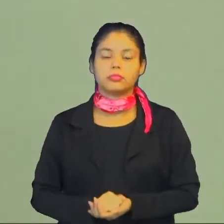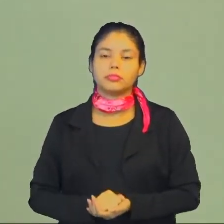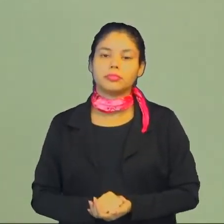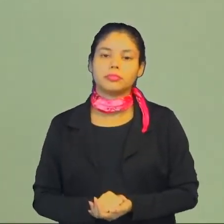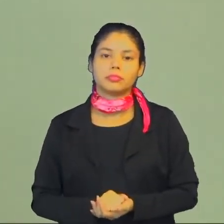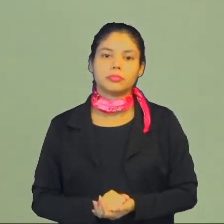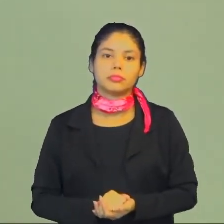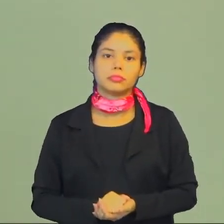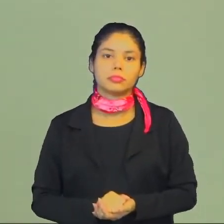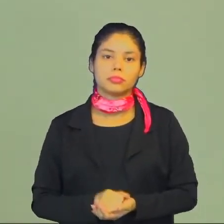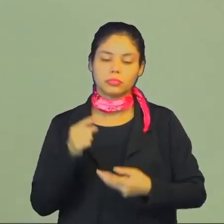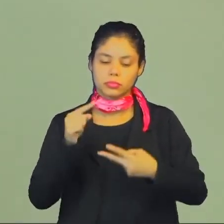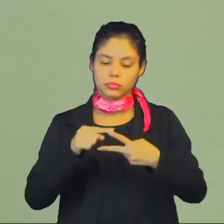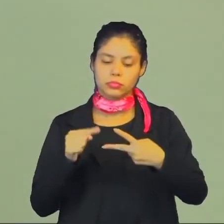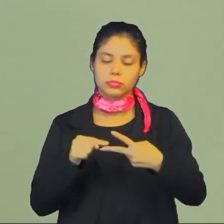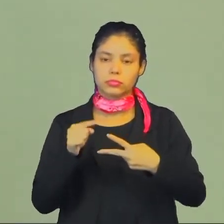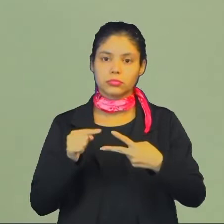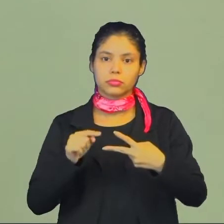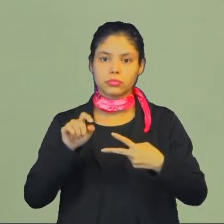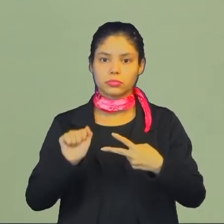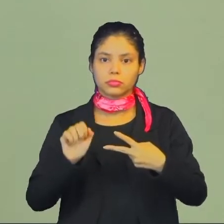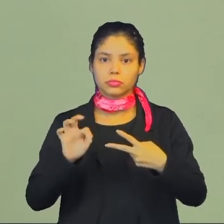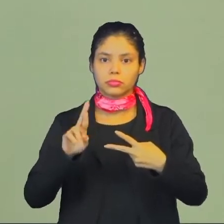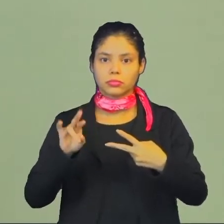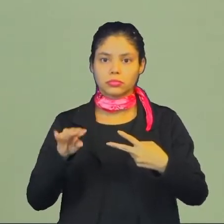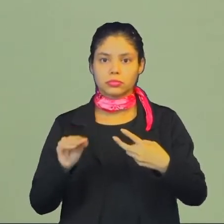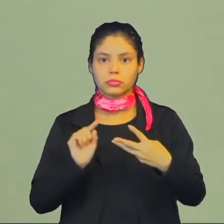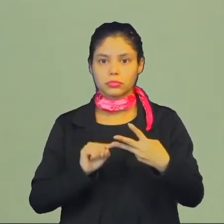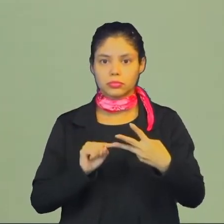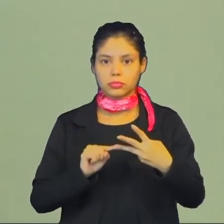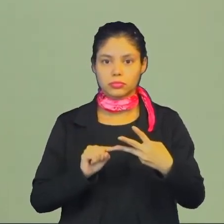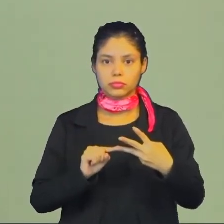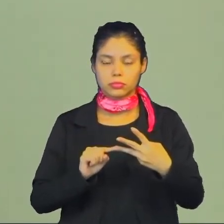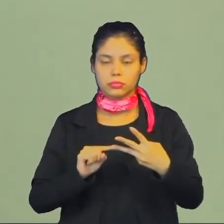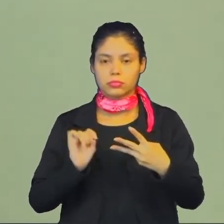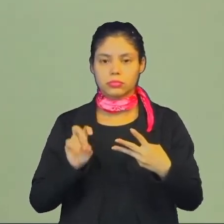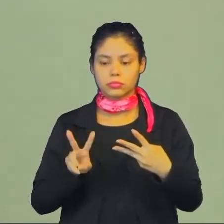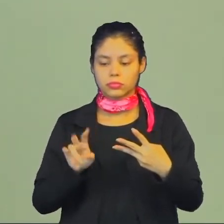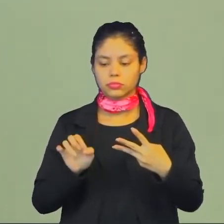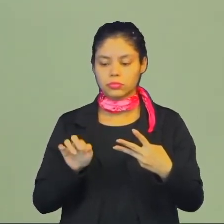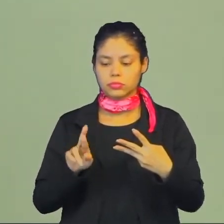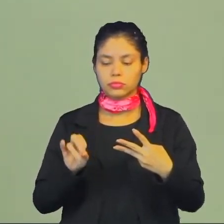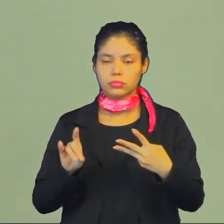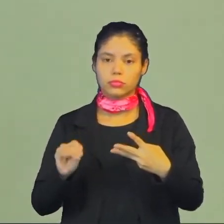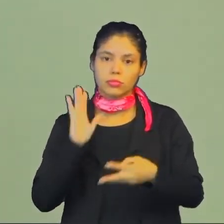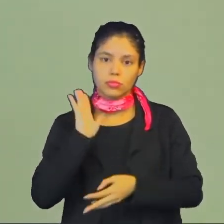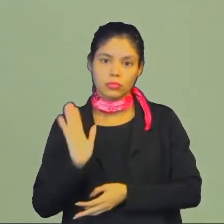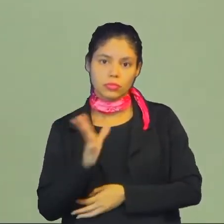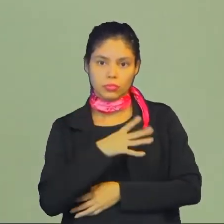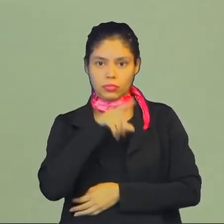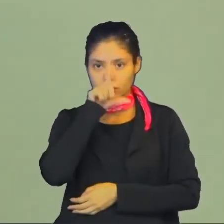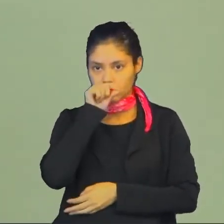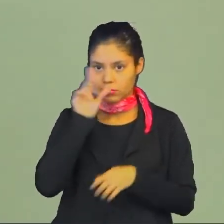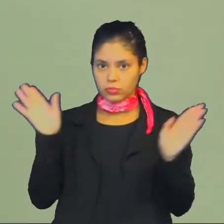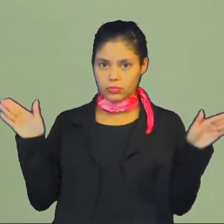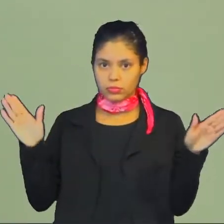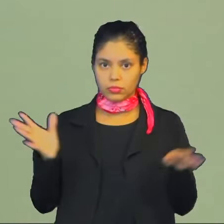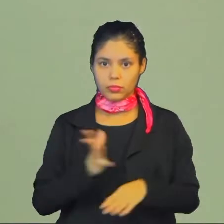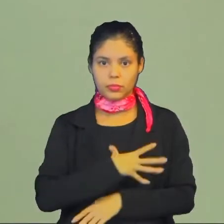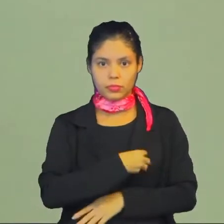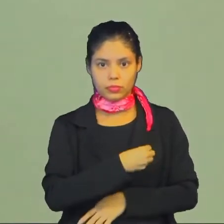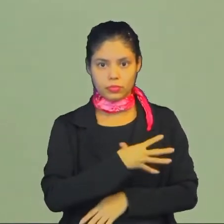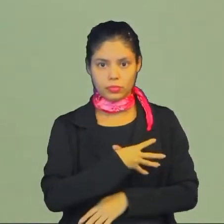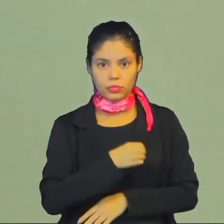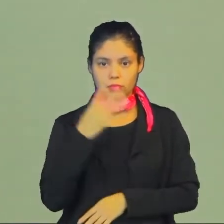cavidades, no caso aí dois átrios e um ventrículo. Quando chega nas aves e nos mamíferos, que tem corações aí com quatro cavidades, o